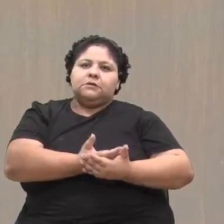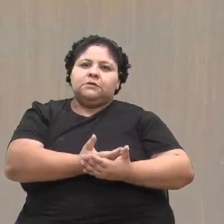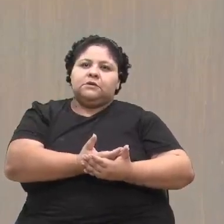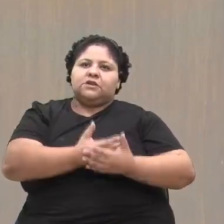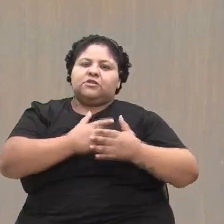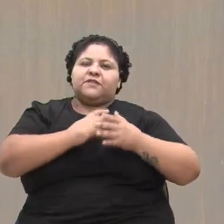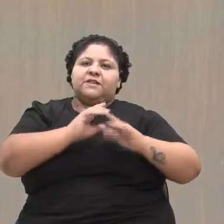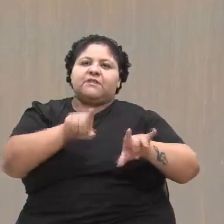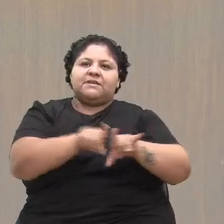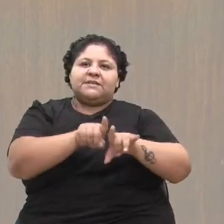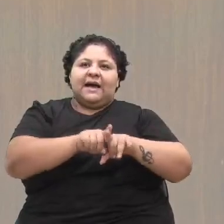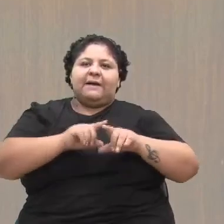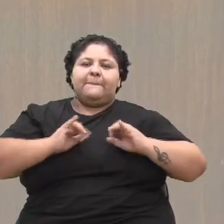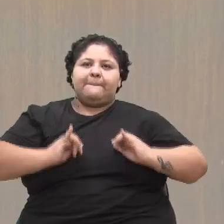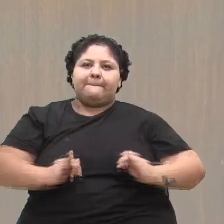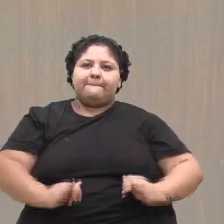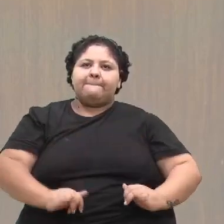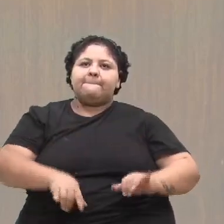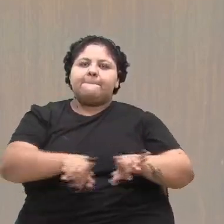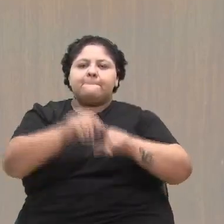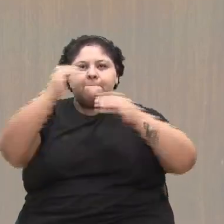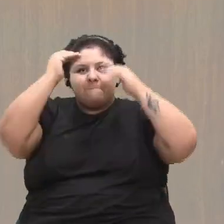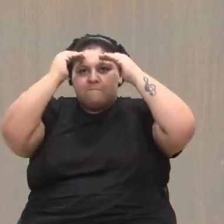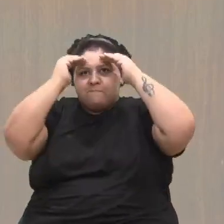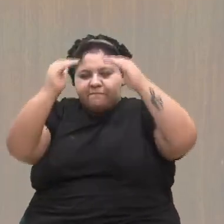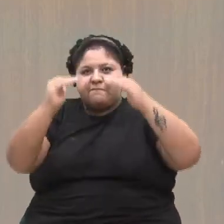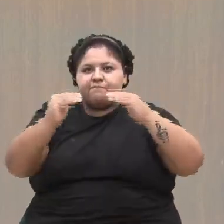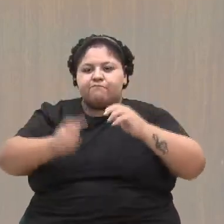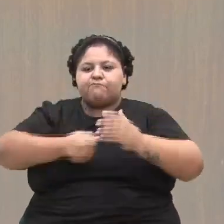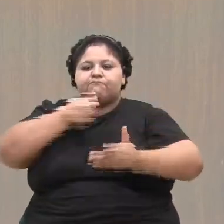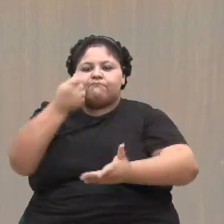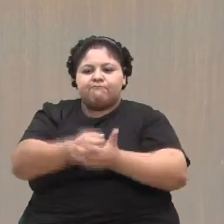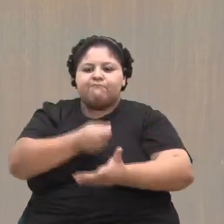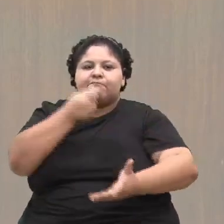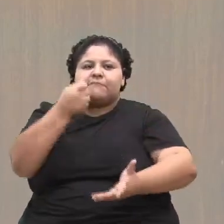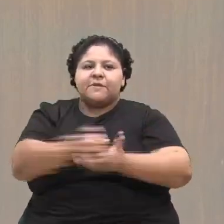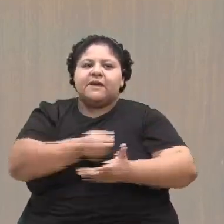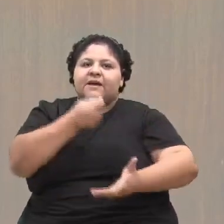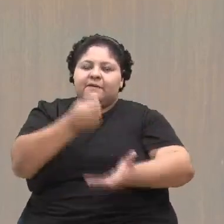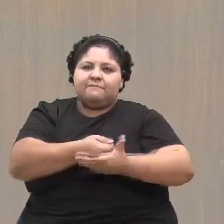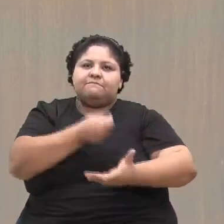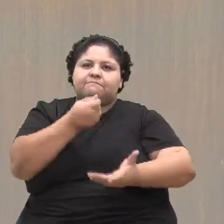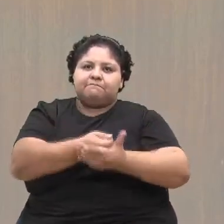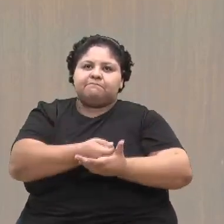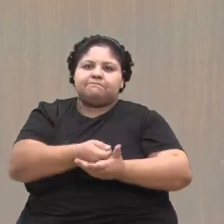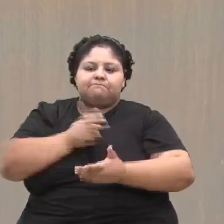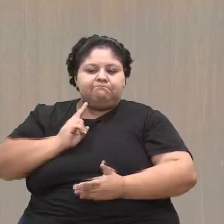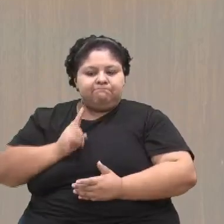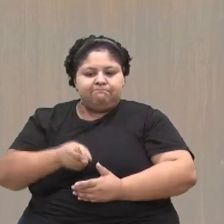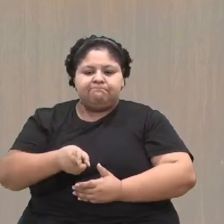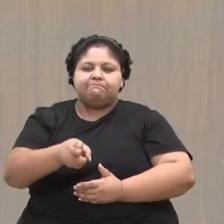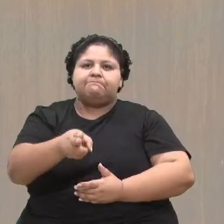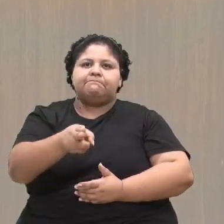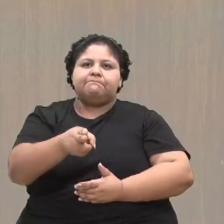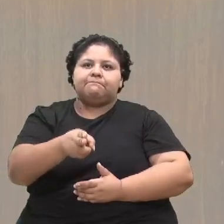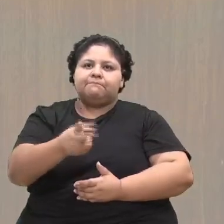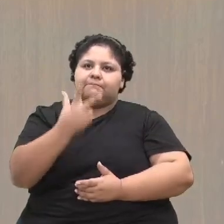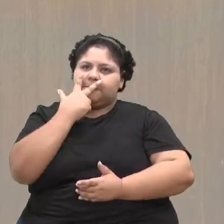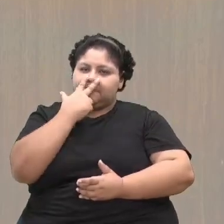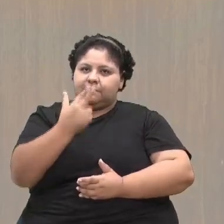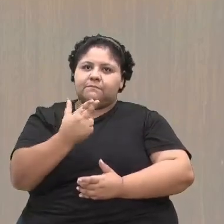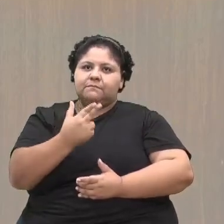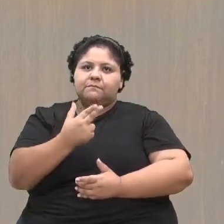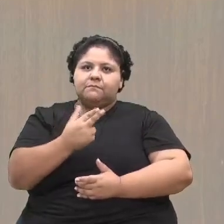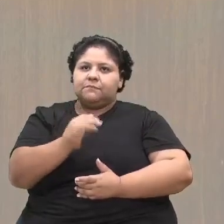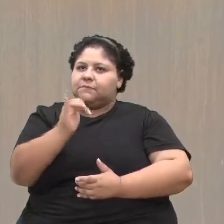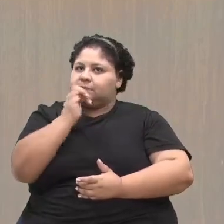persistência, do respeito, da luta, né, da fibra de continuar assim, é um